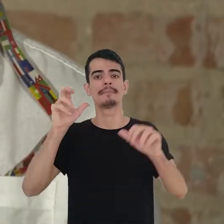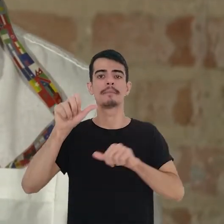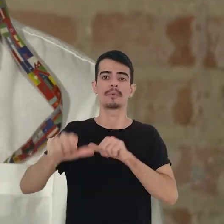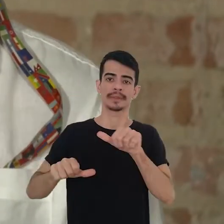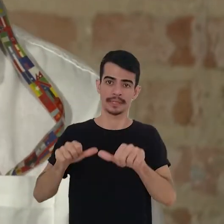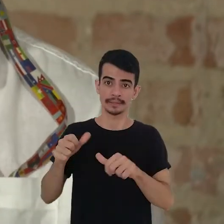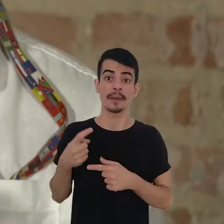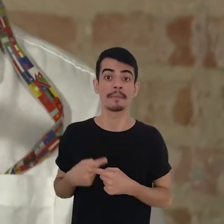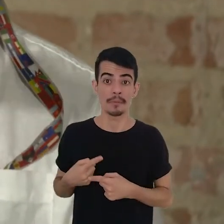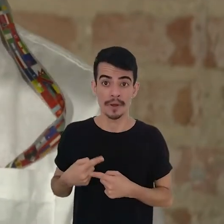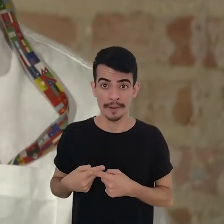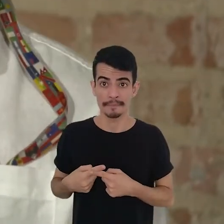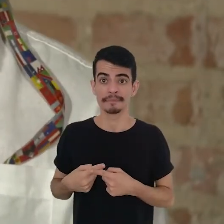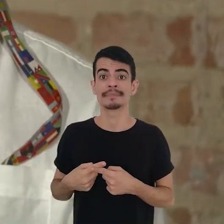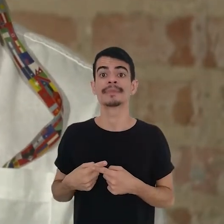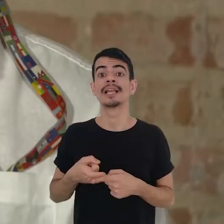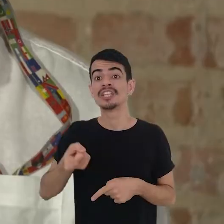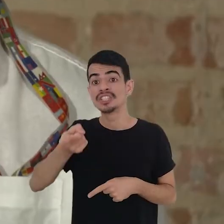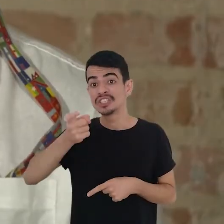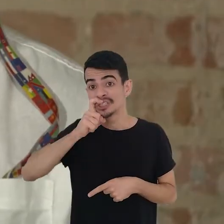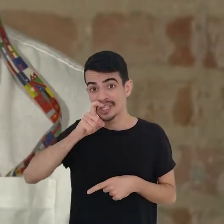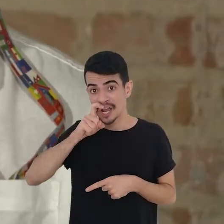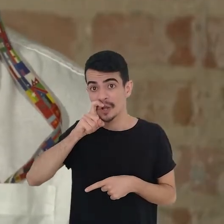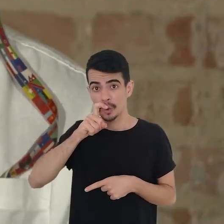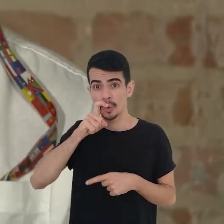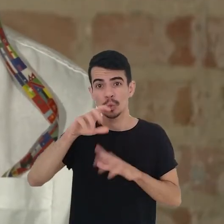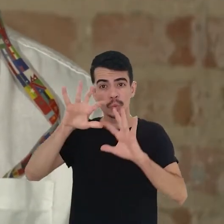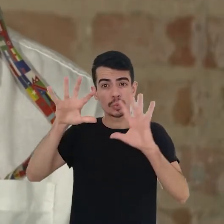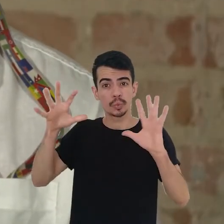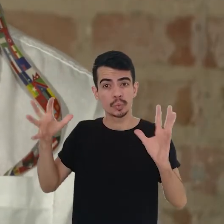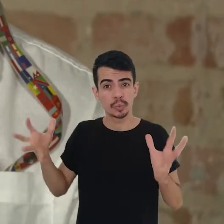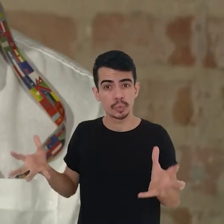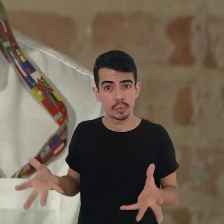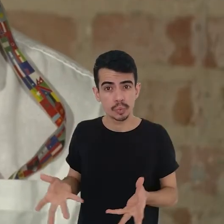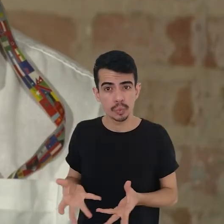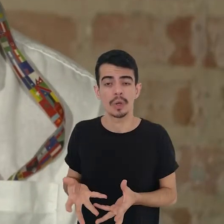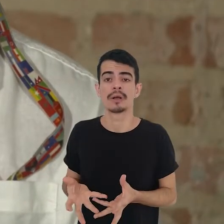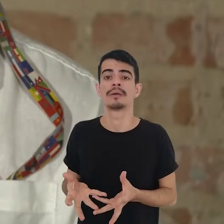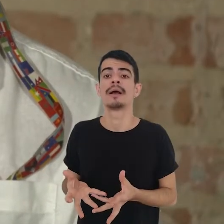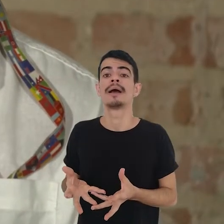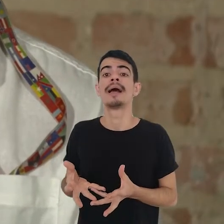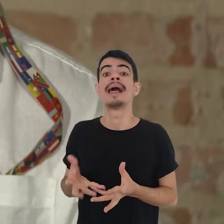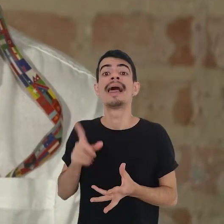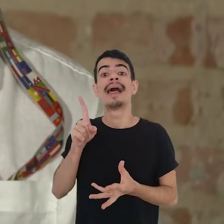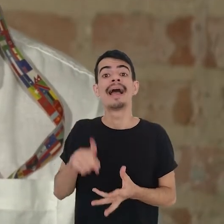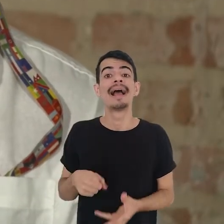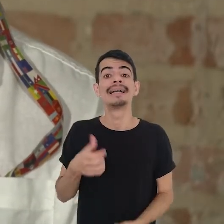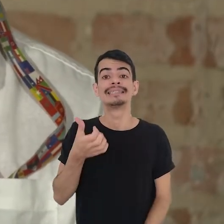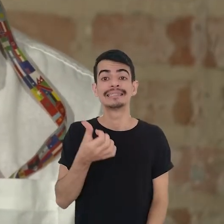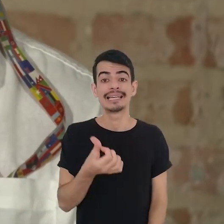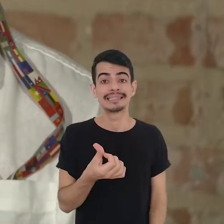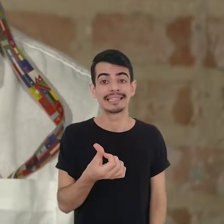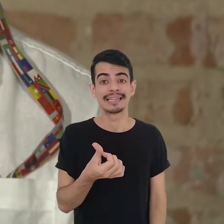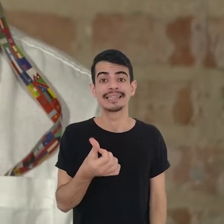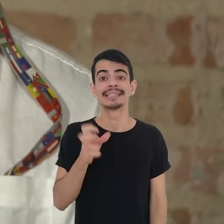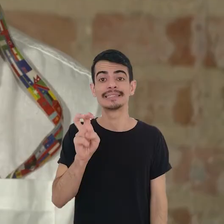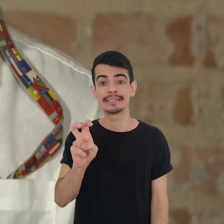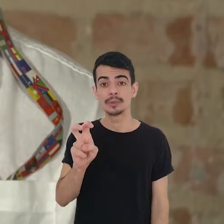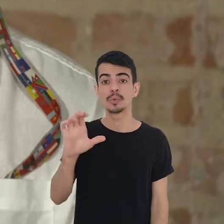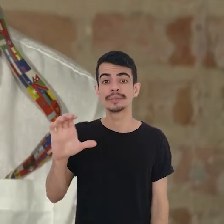climáticas, porque só o volume de gelo da Thwaites representa